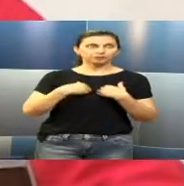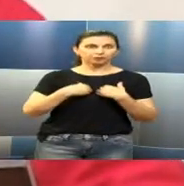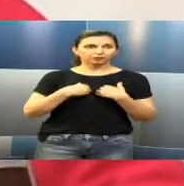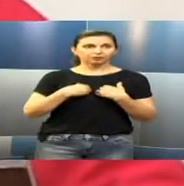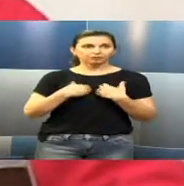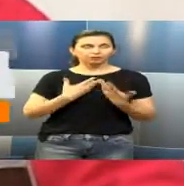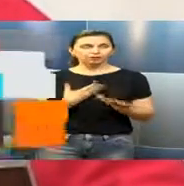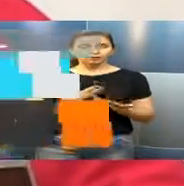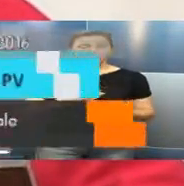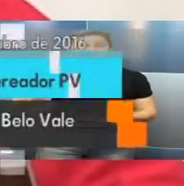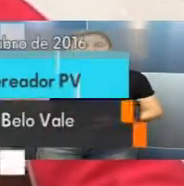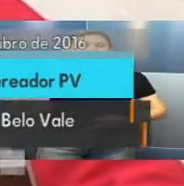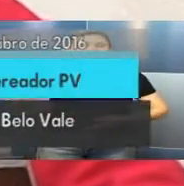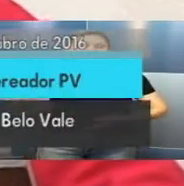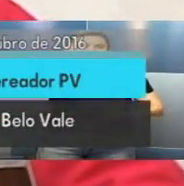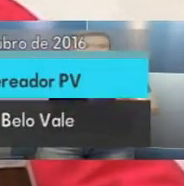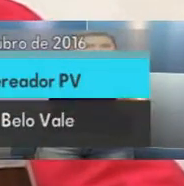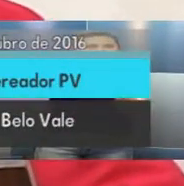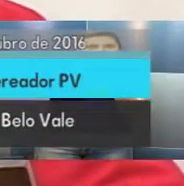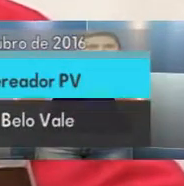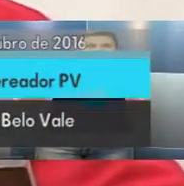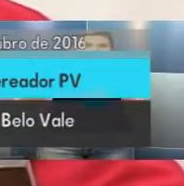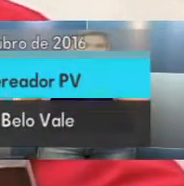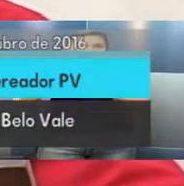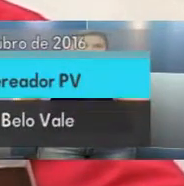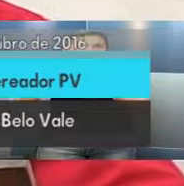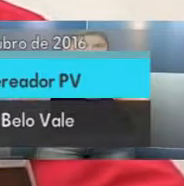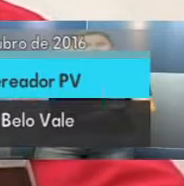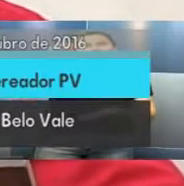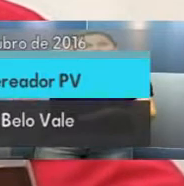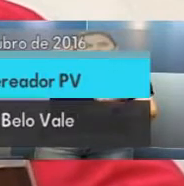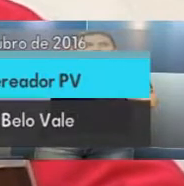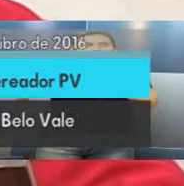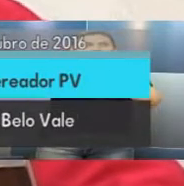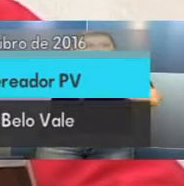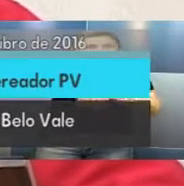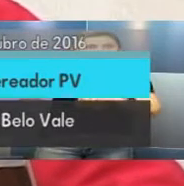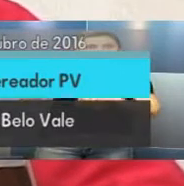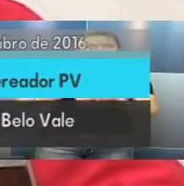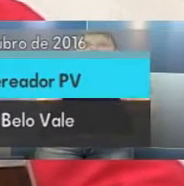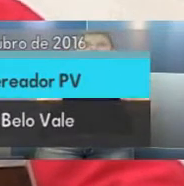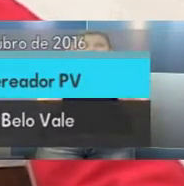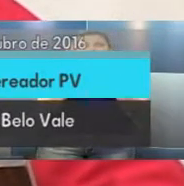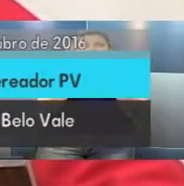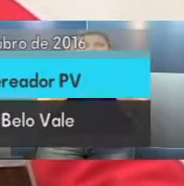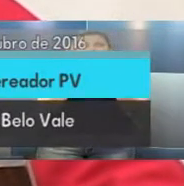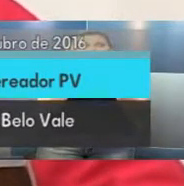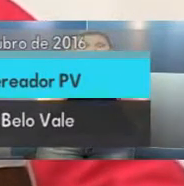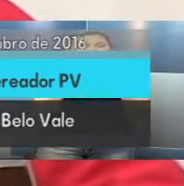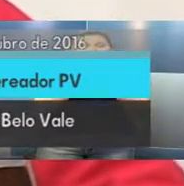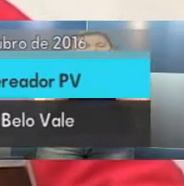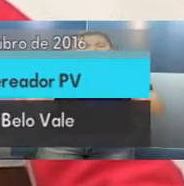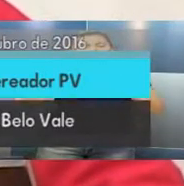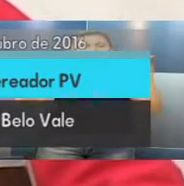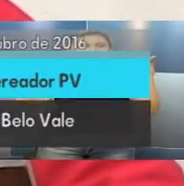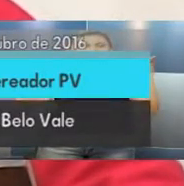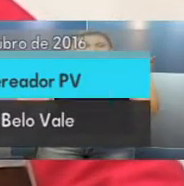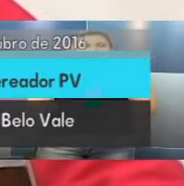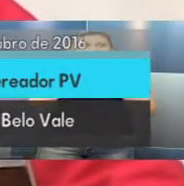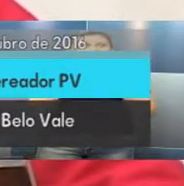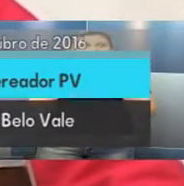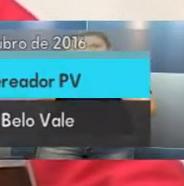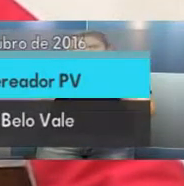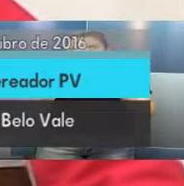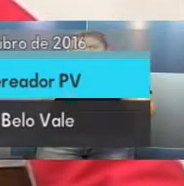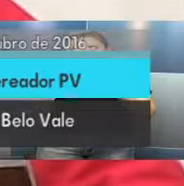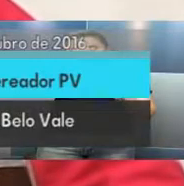vai estar funcionando com enfermagem, com ambulância, caso necessário for ser transferido para a UPA ou